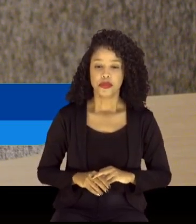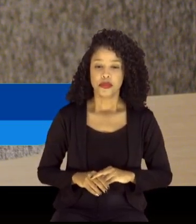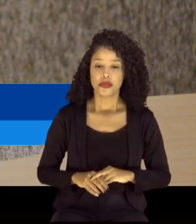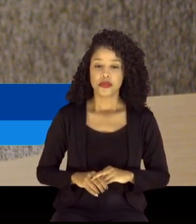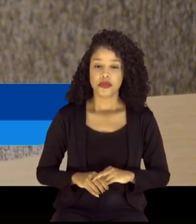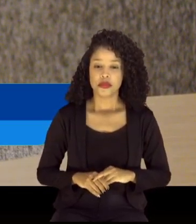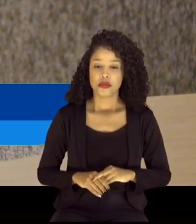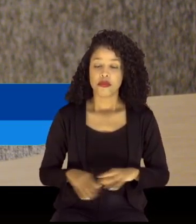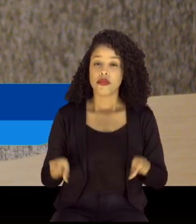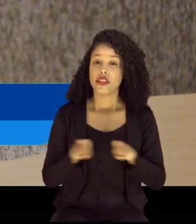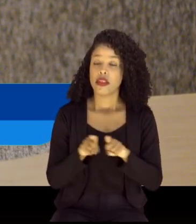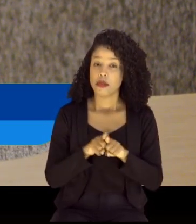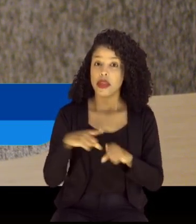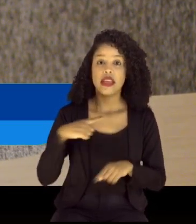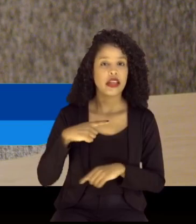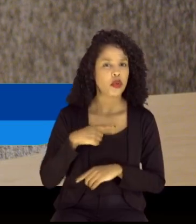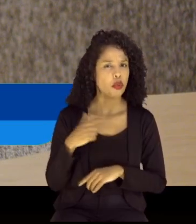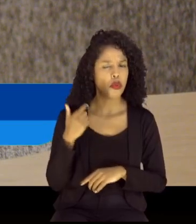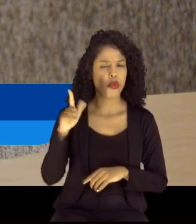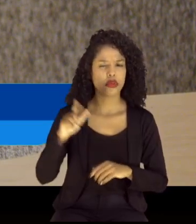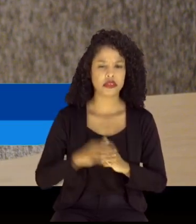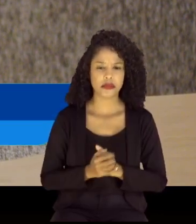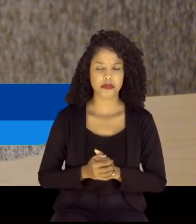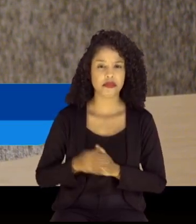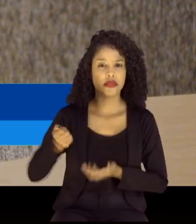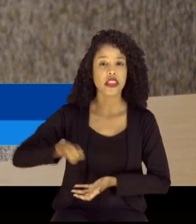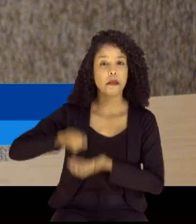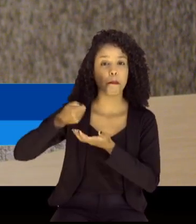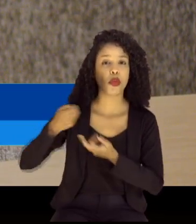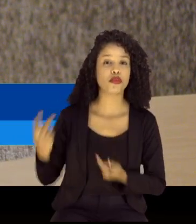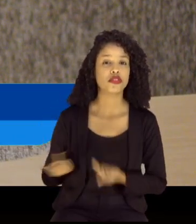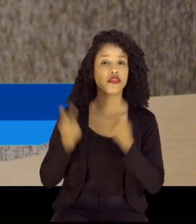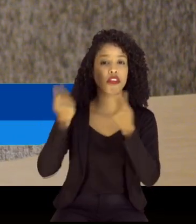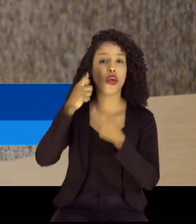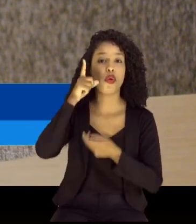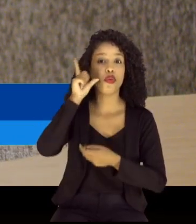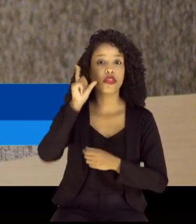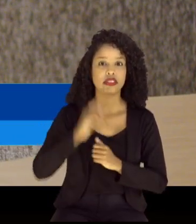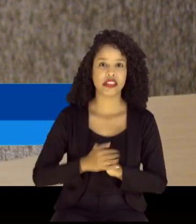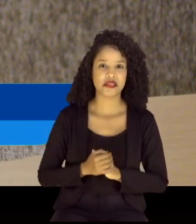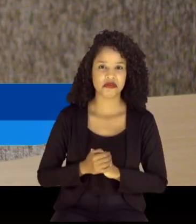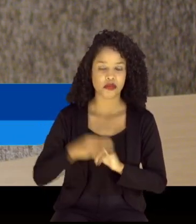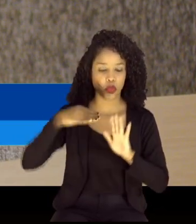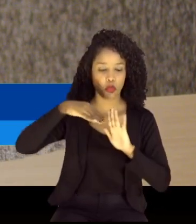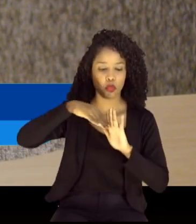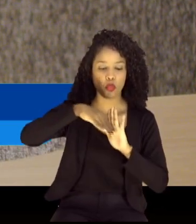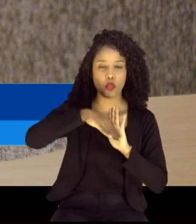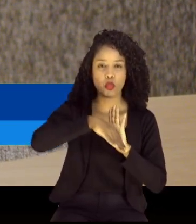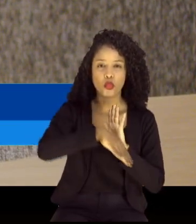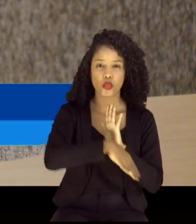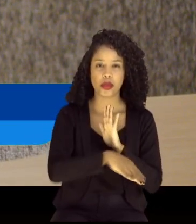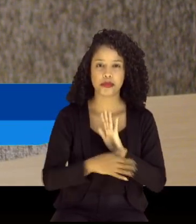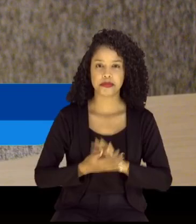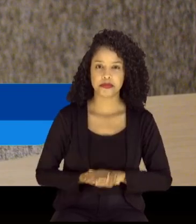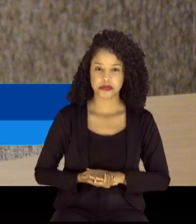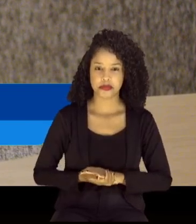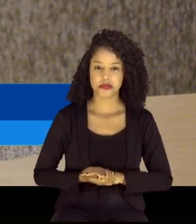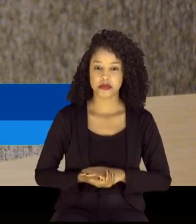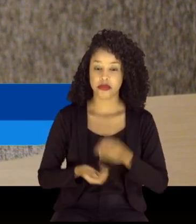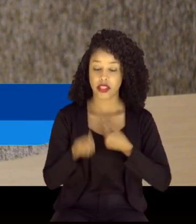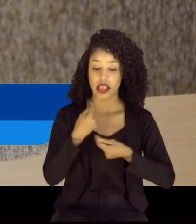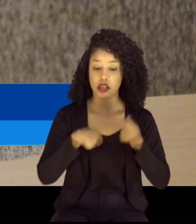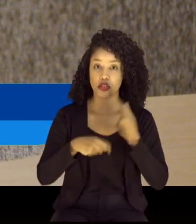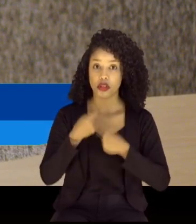Agora também tem outra coisa. E a Bolsa de Valores ontem? Recorde negativo. A economia